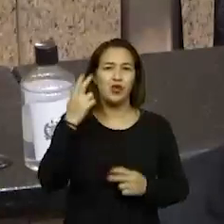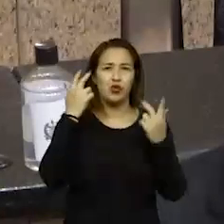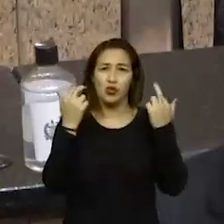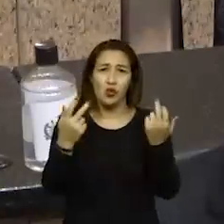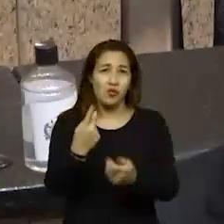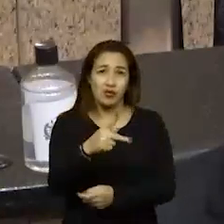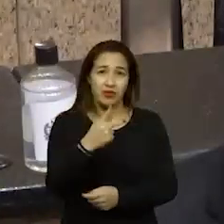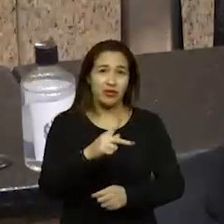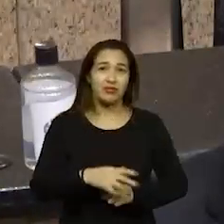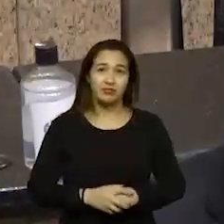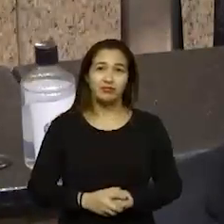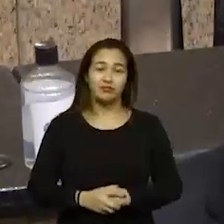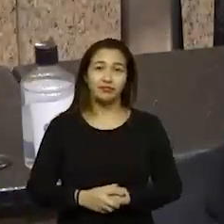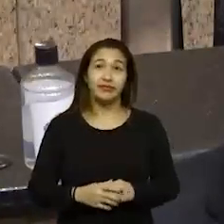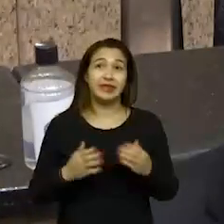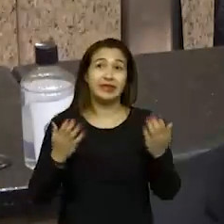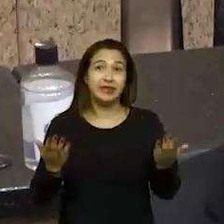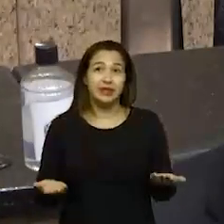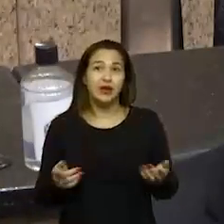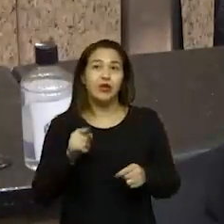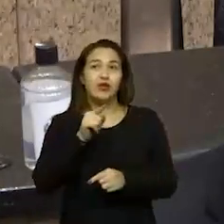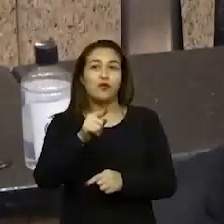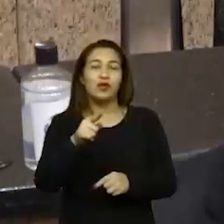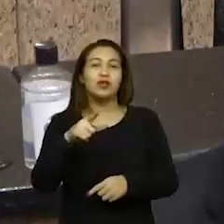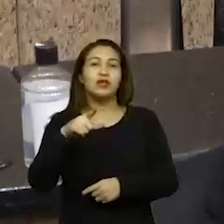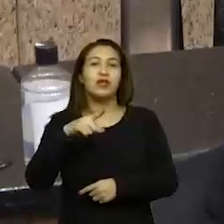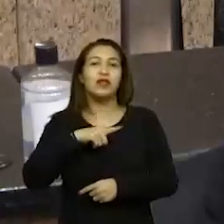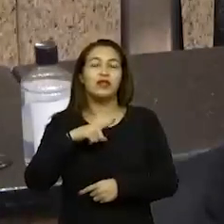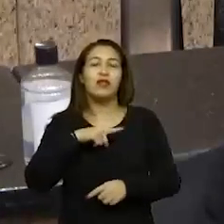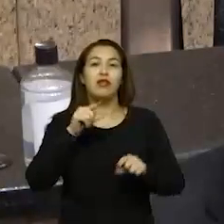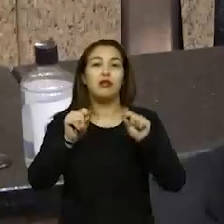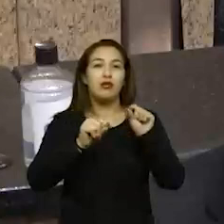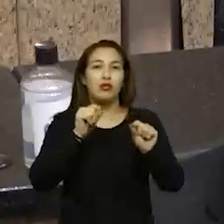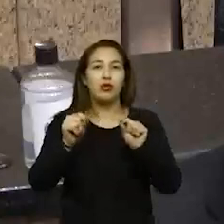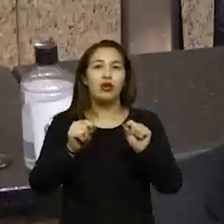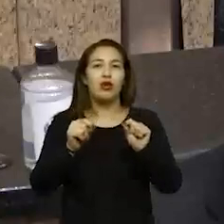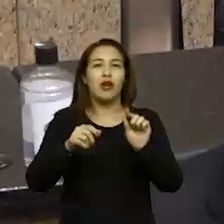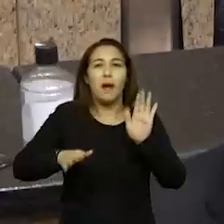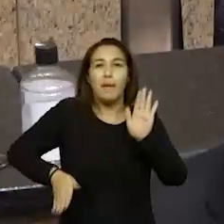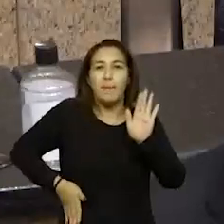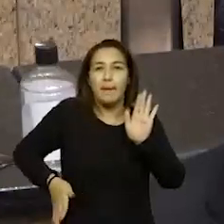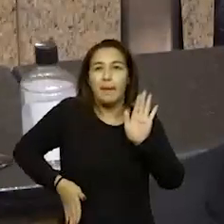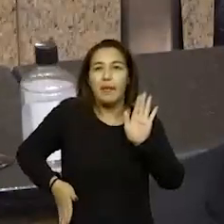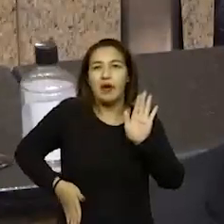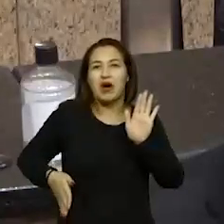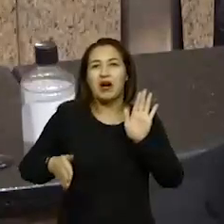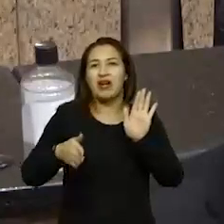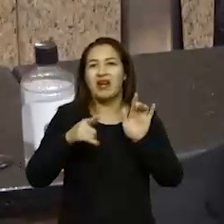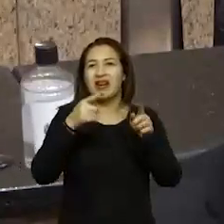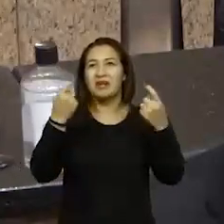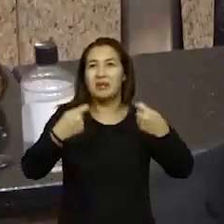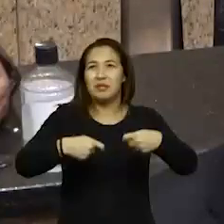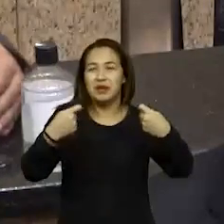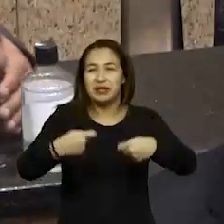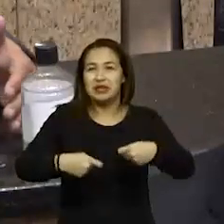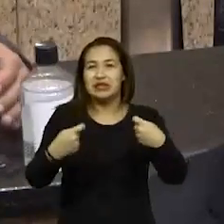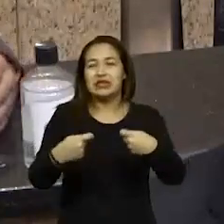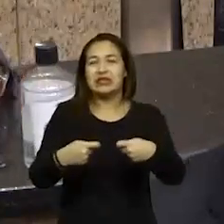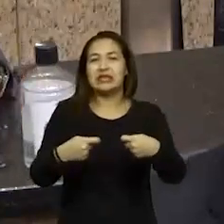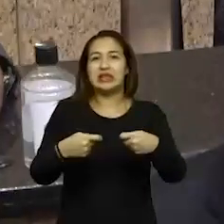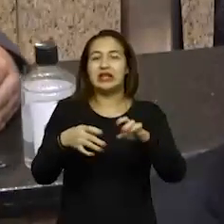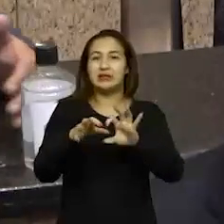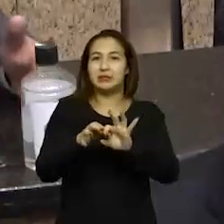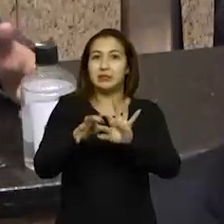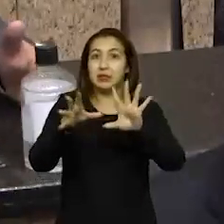dele. Então, quando você coloca um bandido que deveria estar com a sua